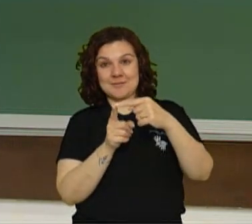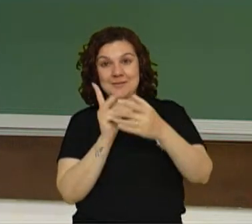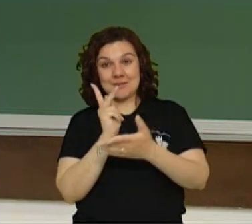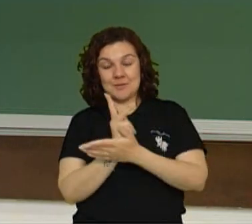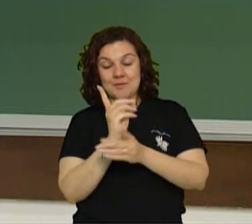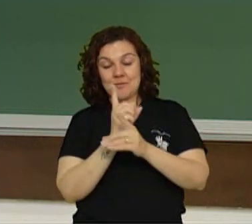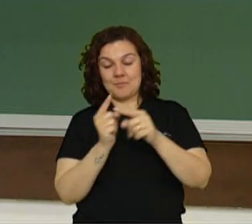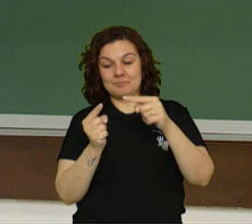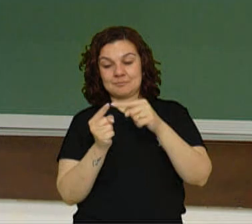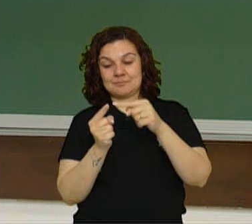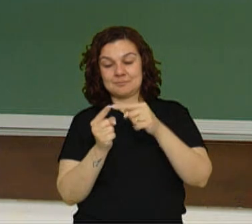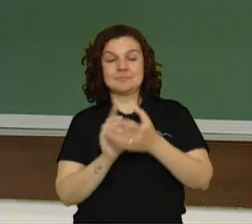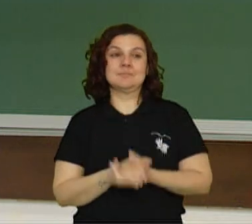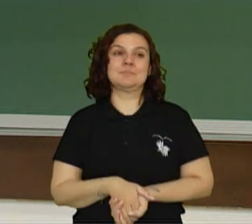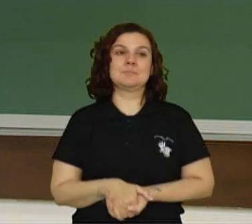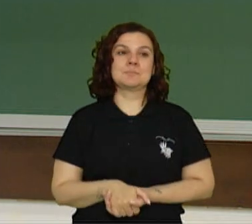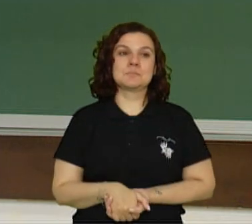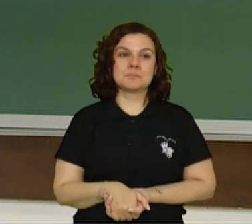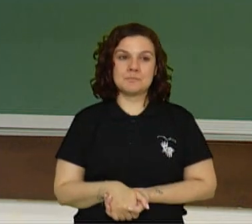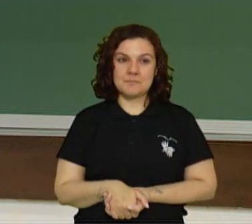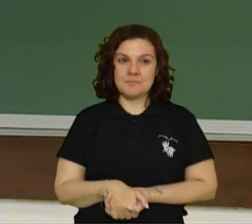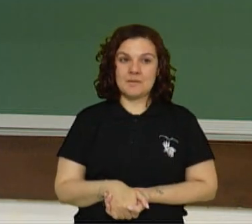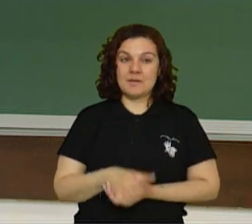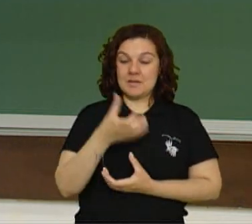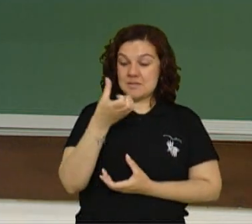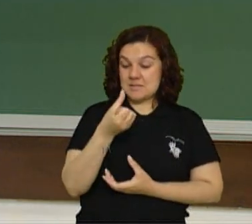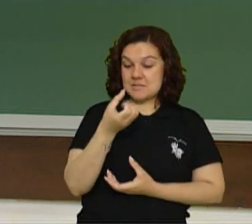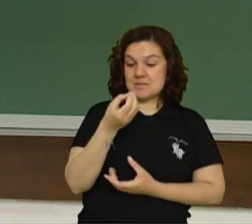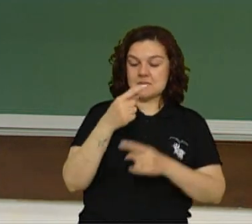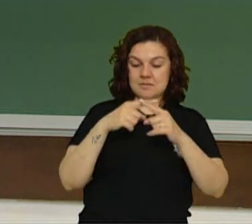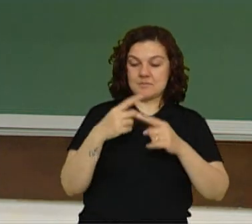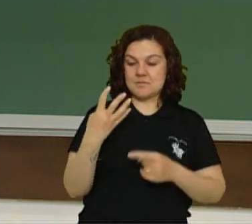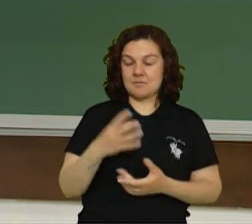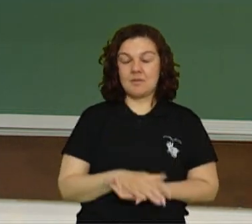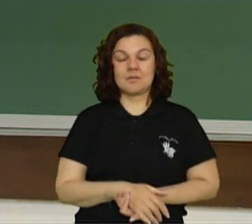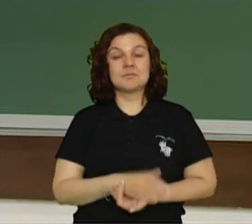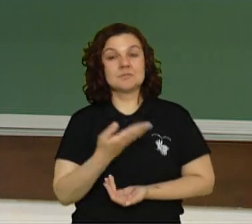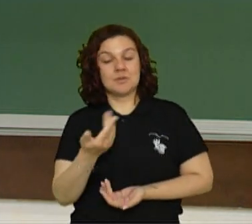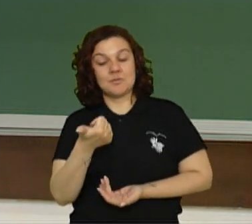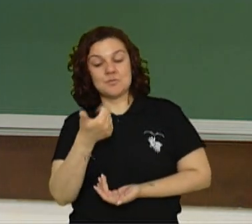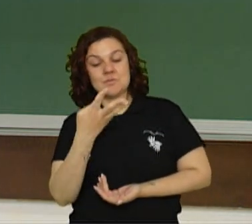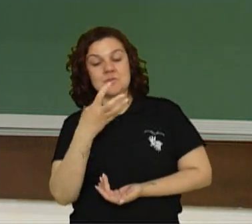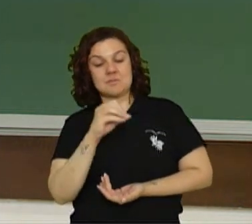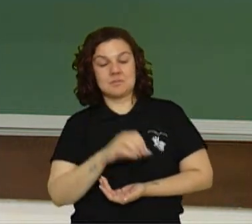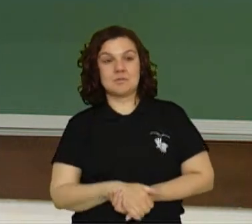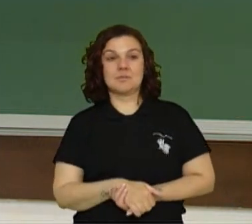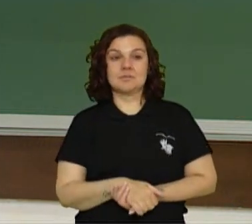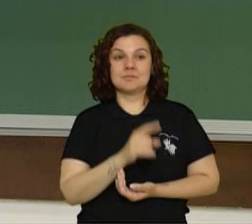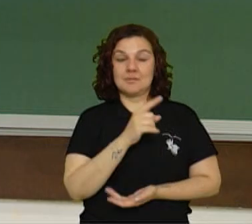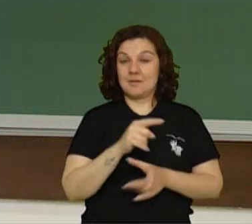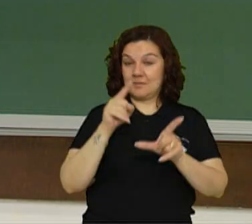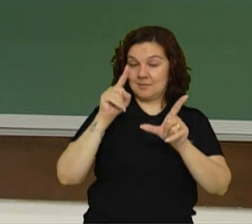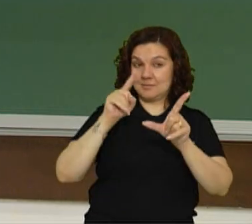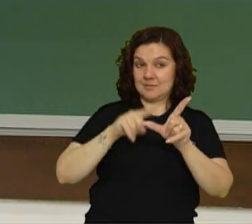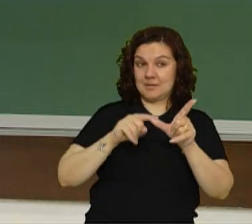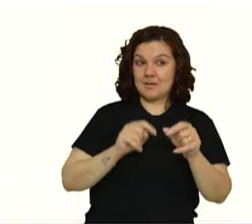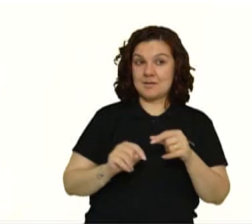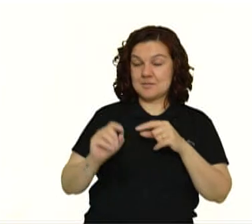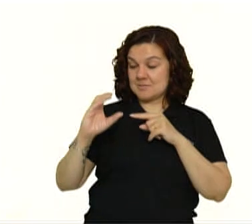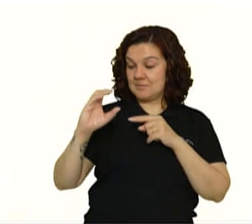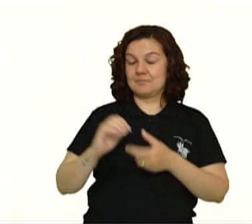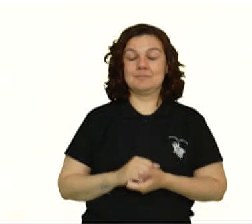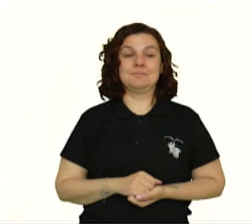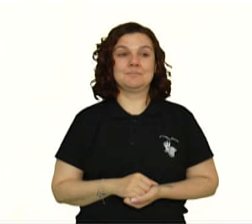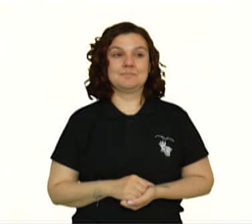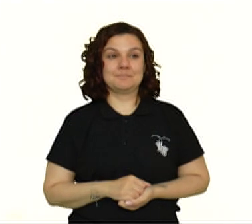encontro dessas quatro arestas. 60 vezes 4, 240. Alternativa certa, letra